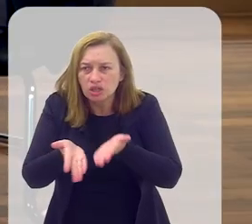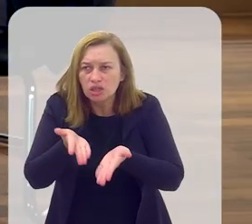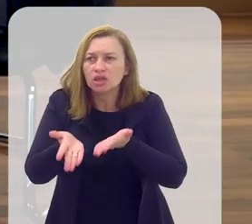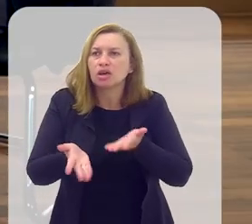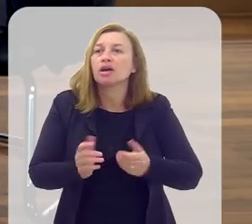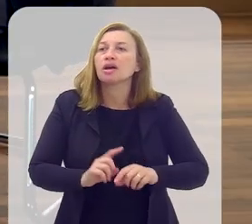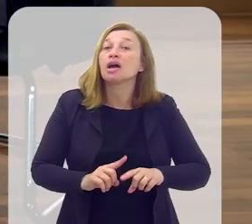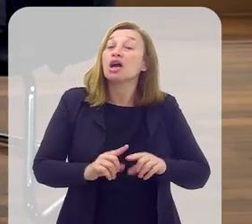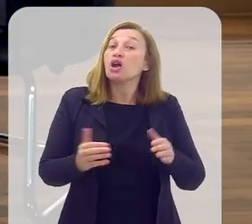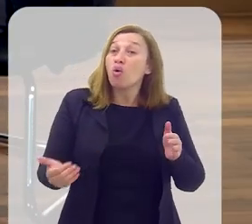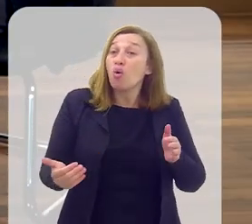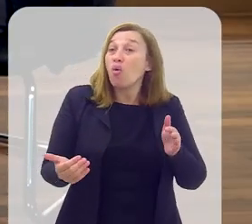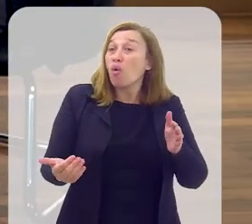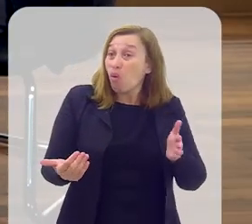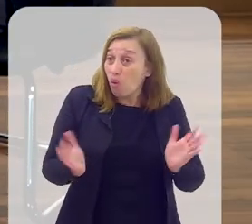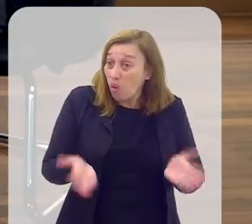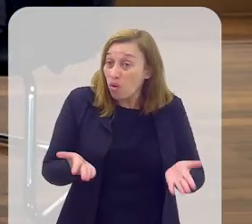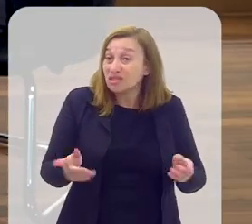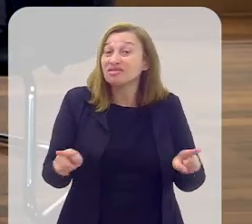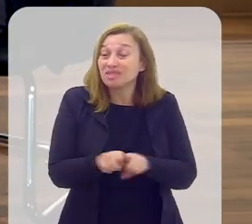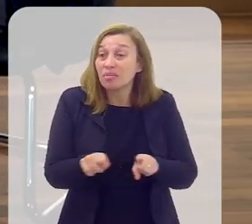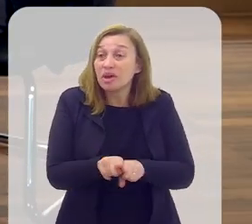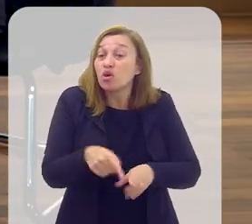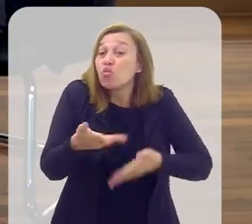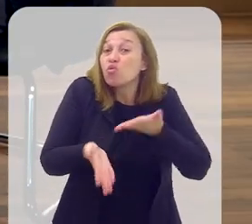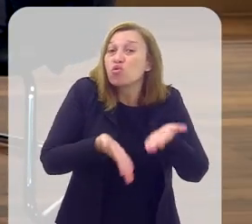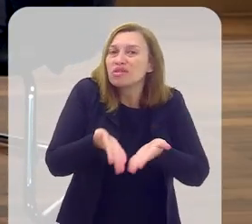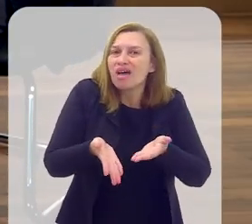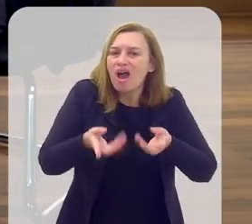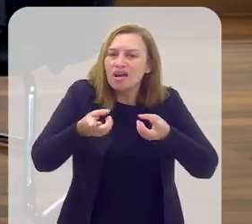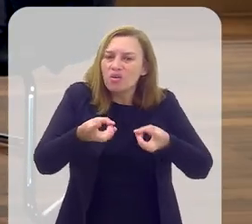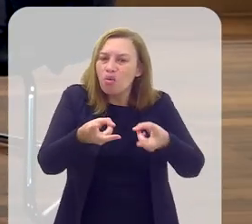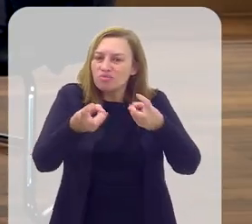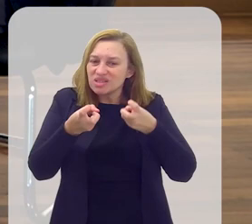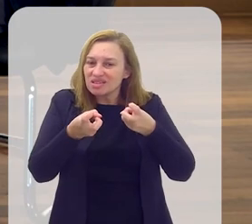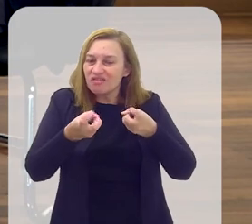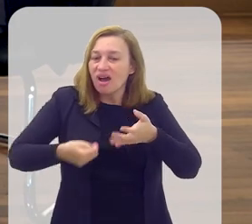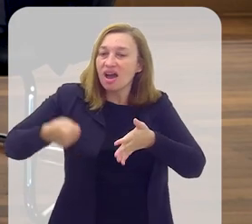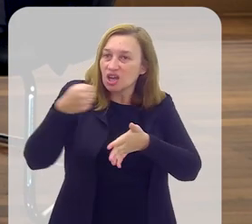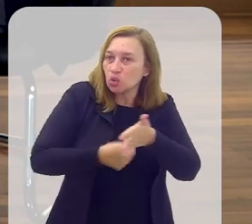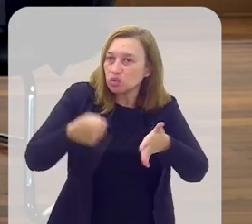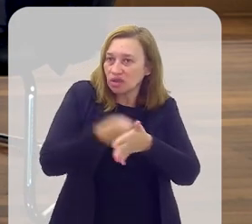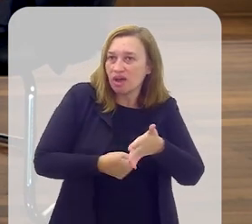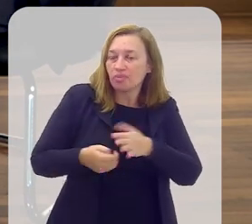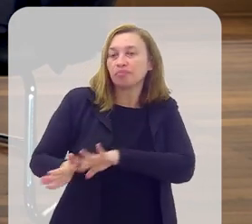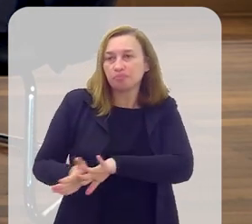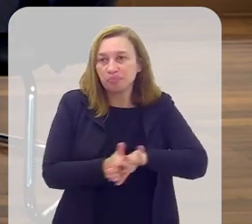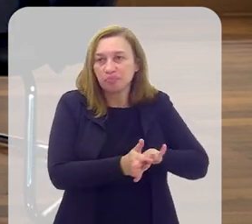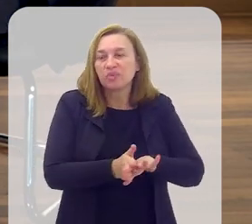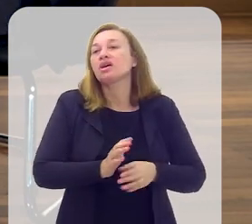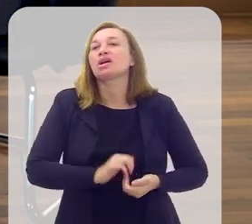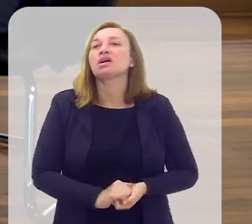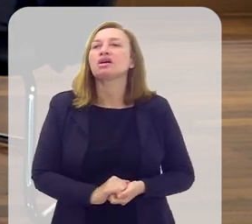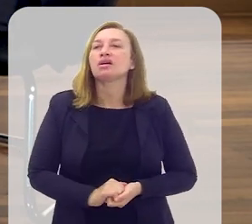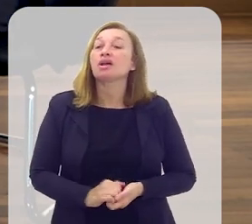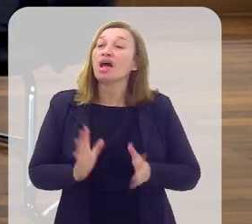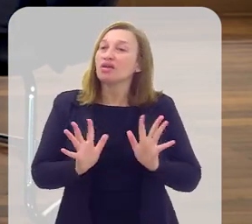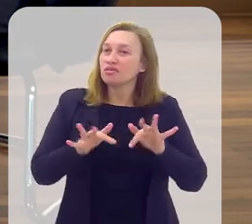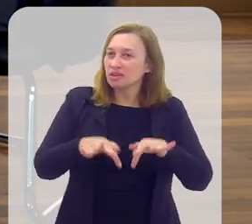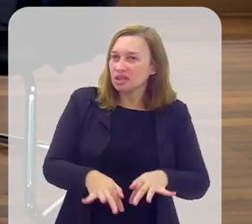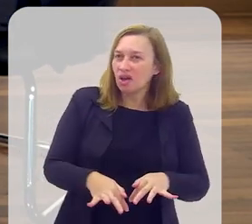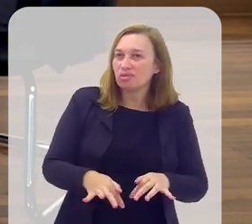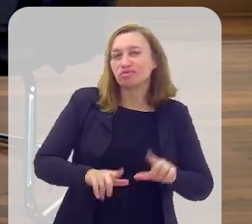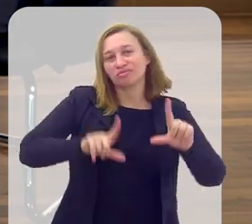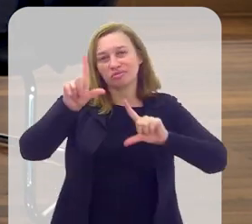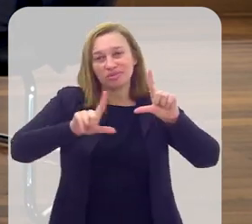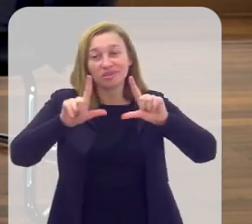A plantinha democrática, né? Olha, e mais, hoje, mais do que regar, né, Mick? A gente tem que estar numa posição, numa atitude de luta, de luta. Tá, a gente vai caminhando aqui